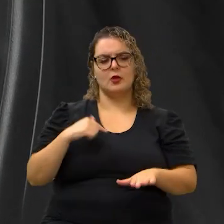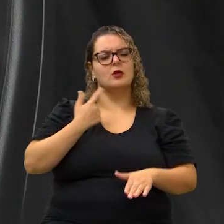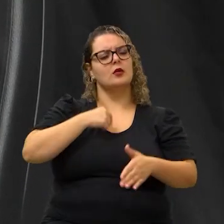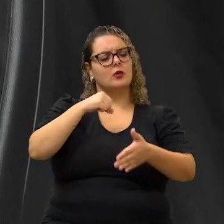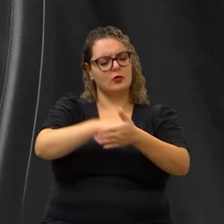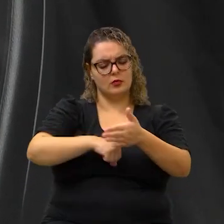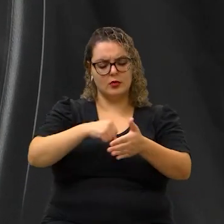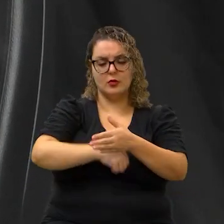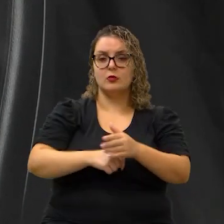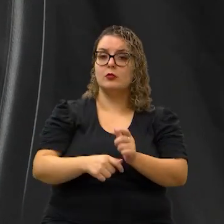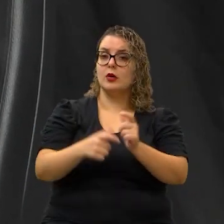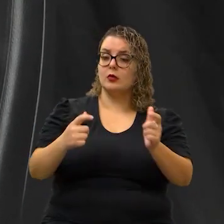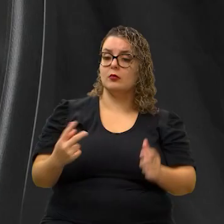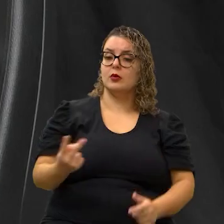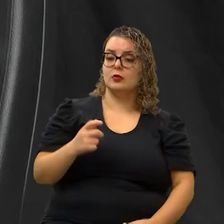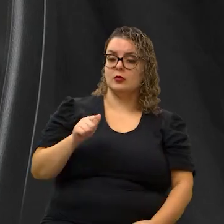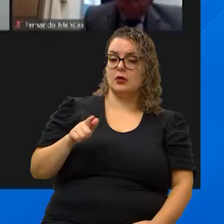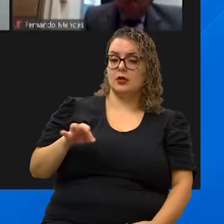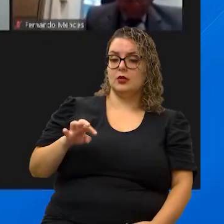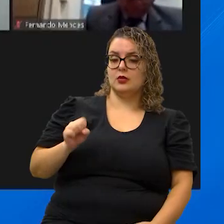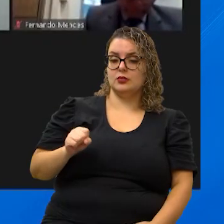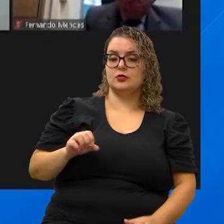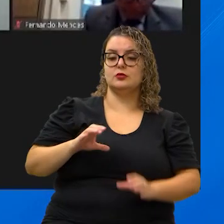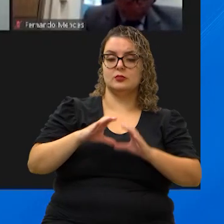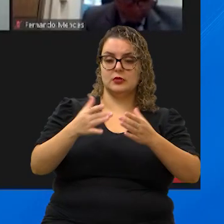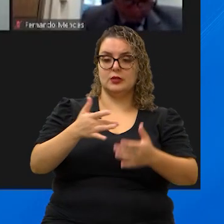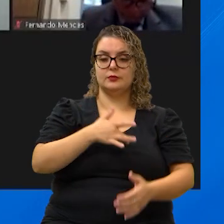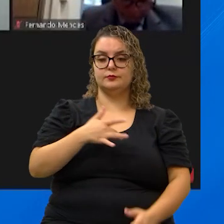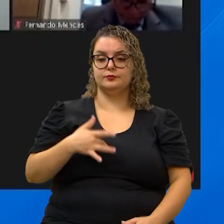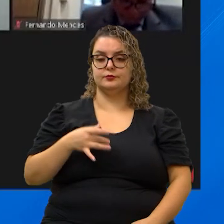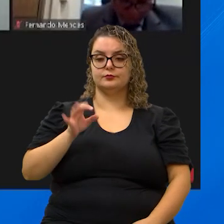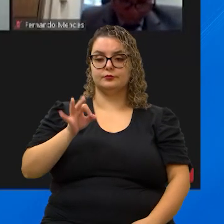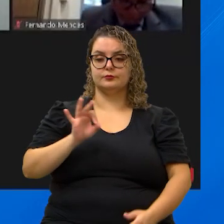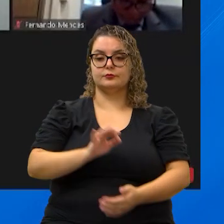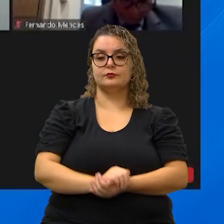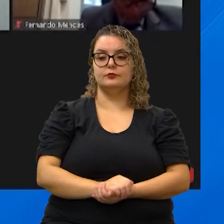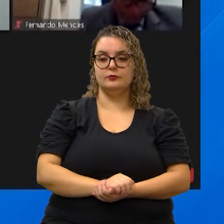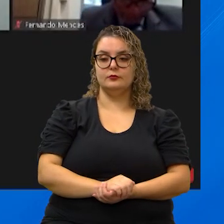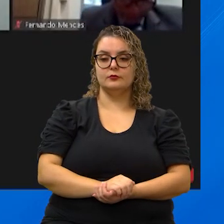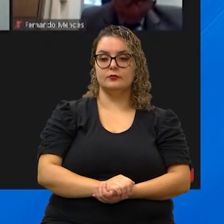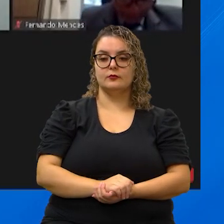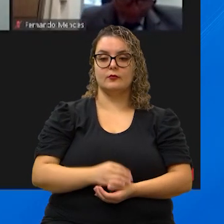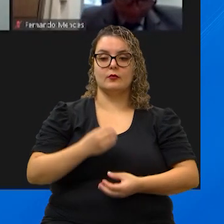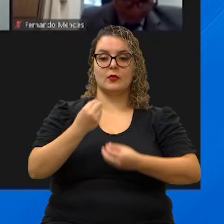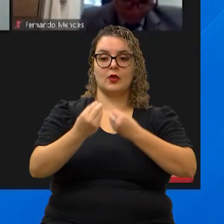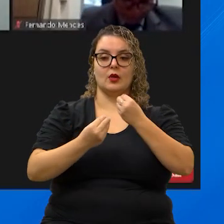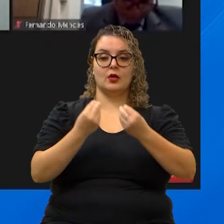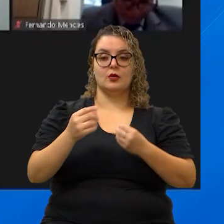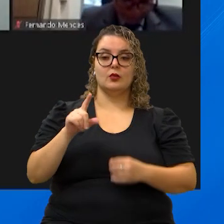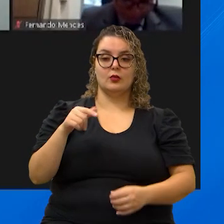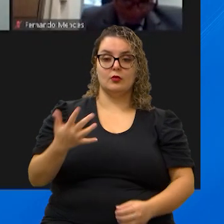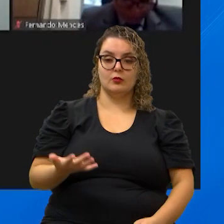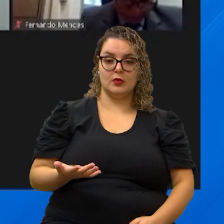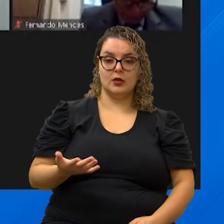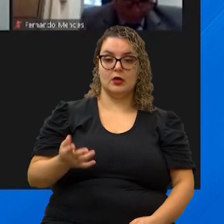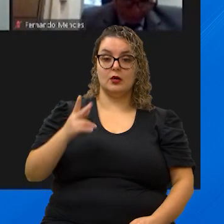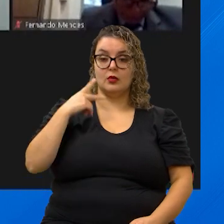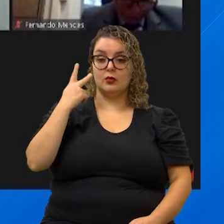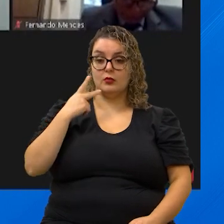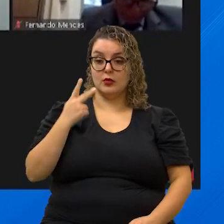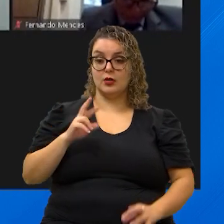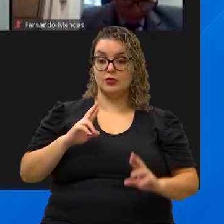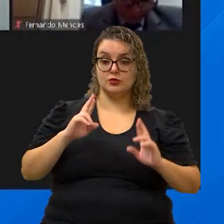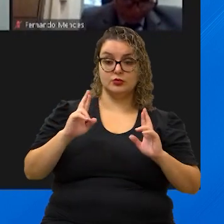mas a gente continua nessa luta por uma maior valorização dos agentes comunitários de saúde. Tá certo, então. E como que é hoje